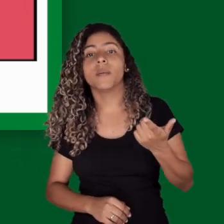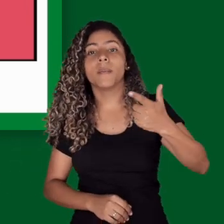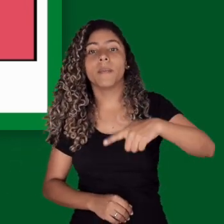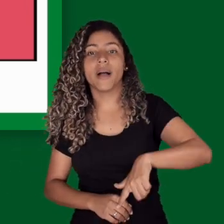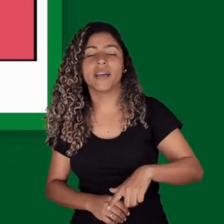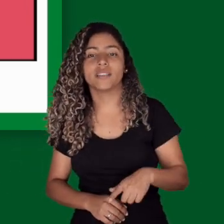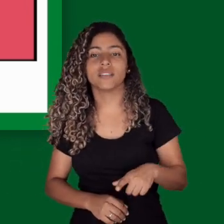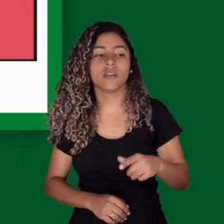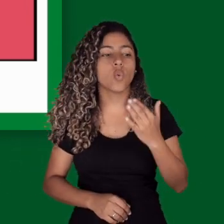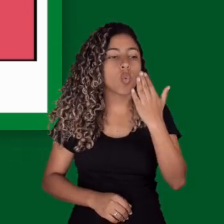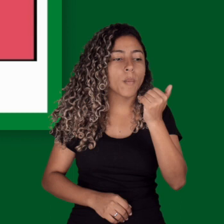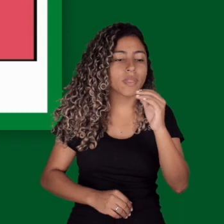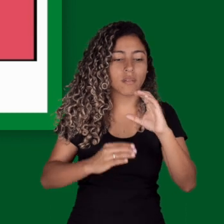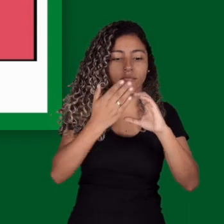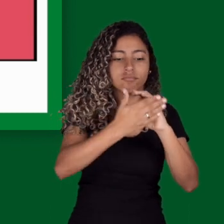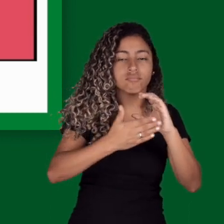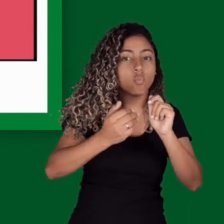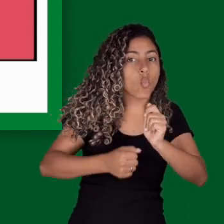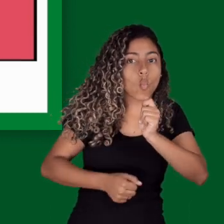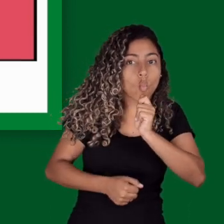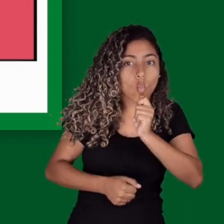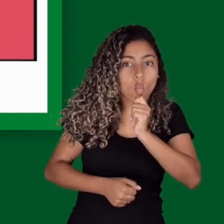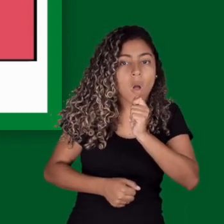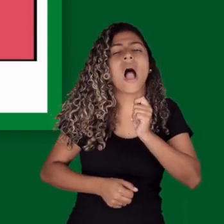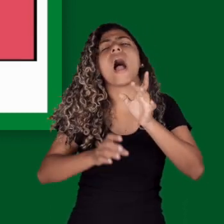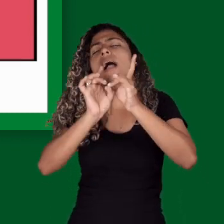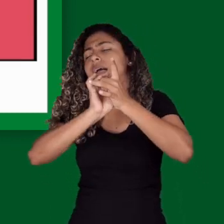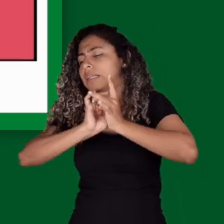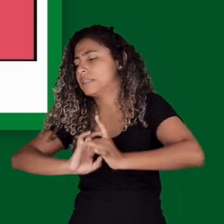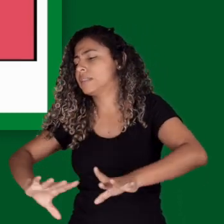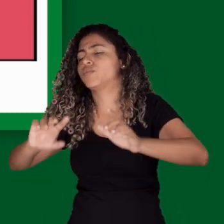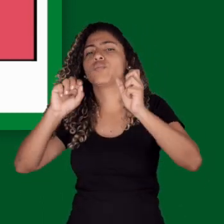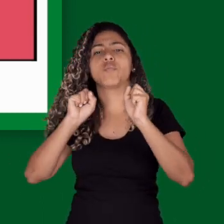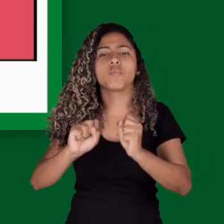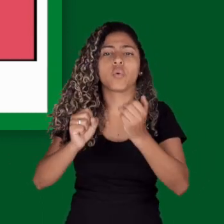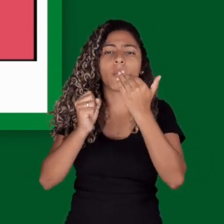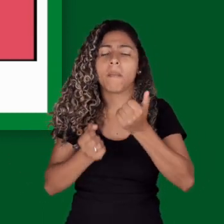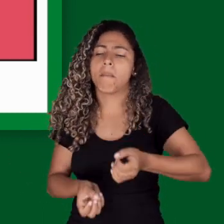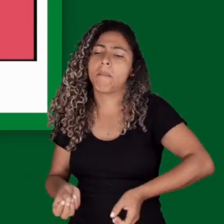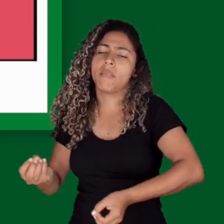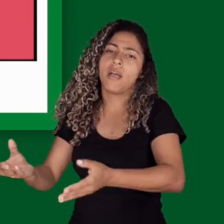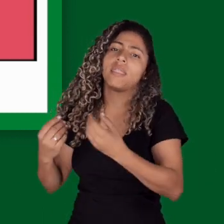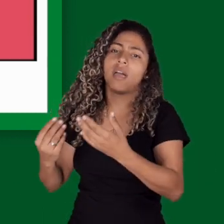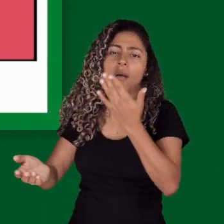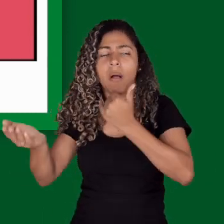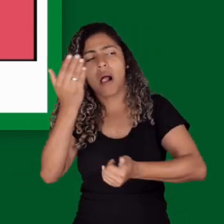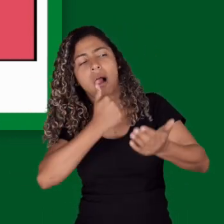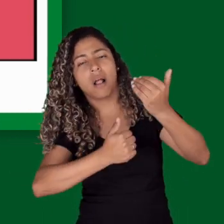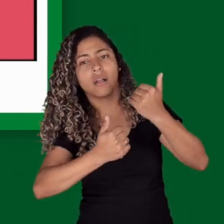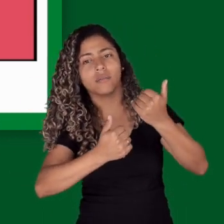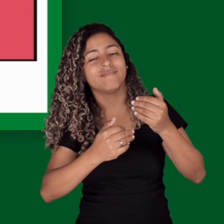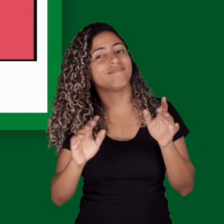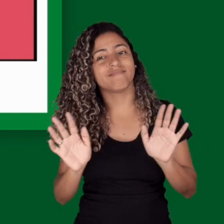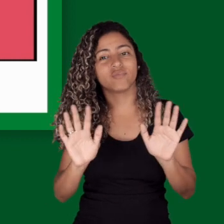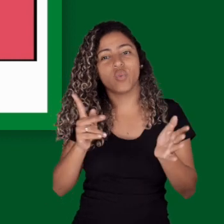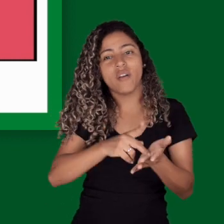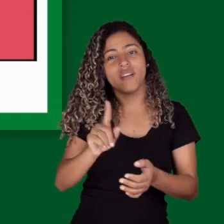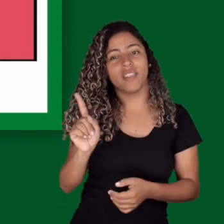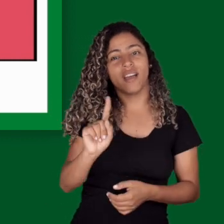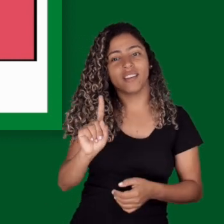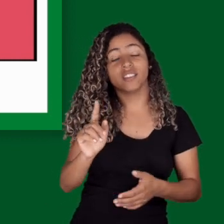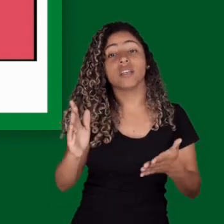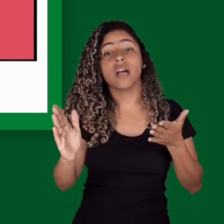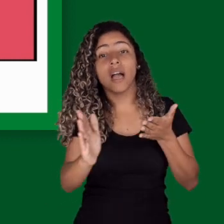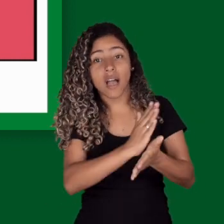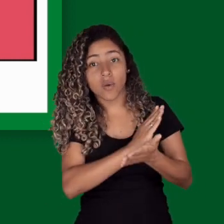Outro mito é que os alimentos que não têm carboidrato podem ser ingeridos de forma livre, né? Isso também não é verdade, porque nós vimos